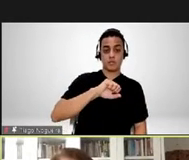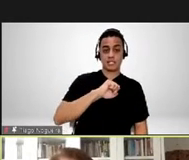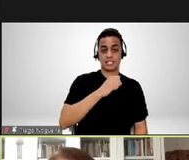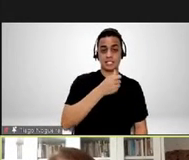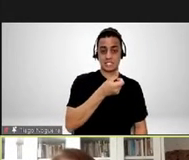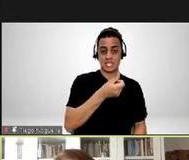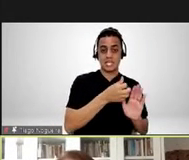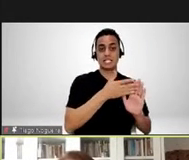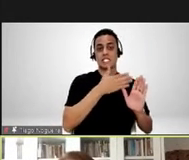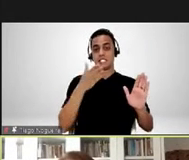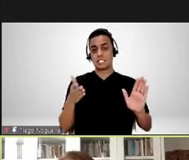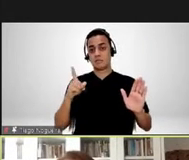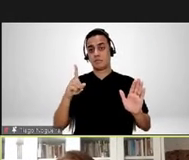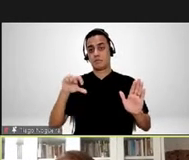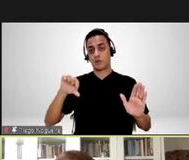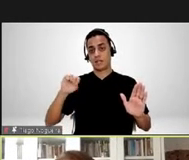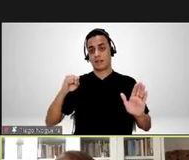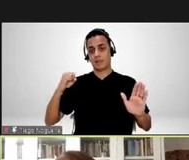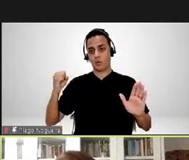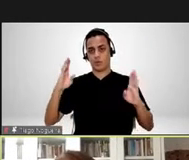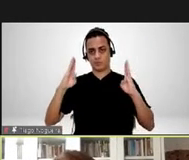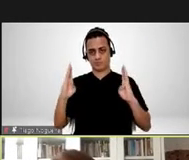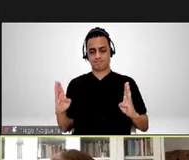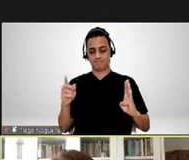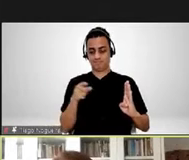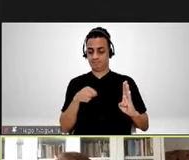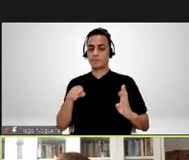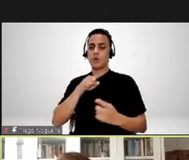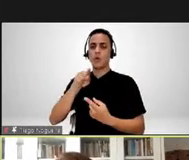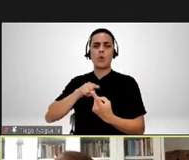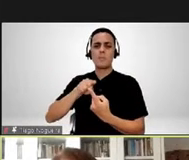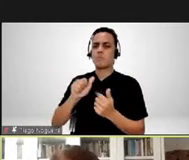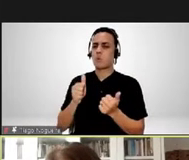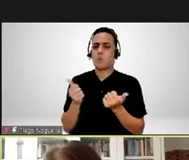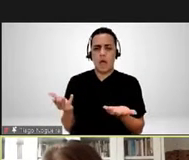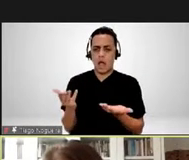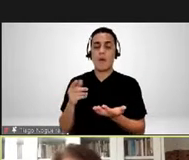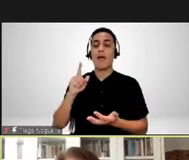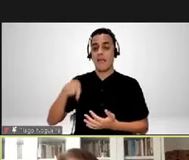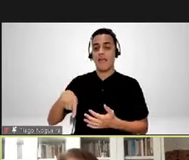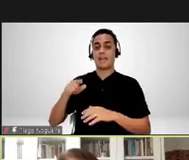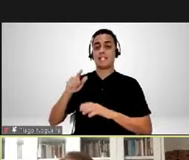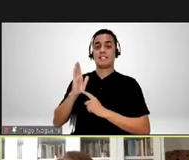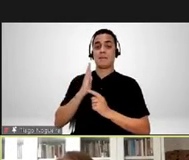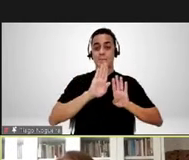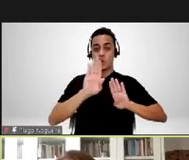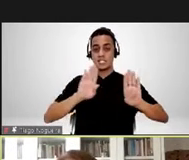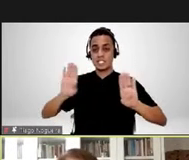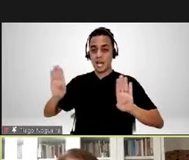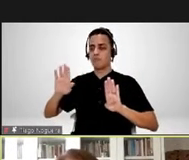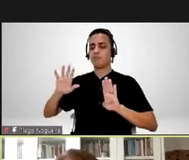o objetivo grande era realizar itinerâncias, e com essas itinerâncias está dando